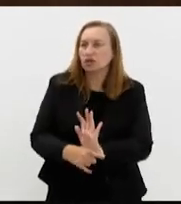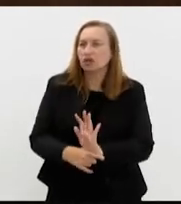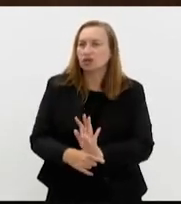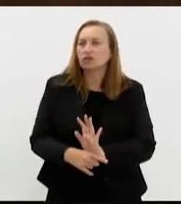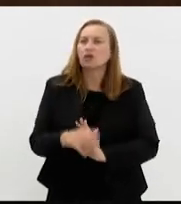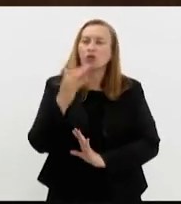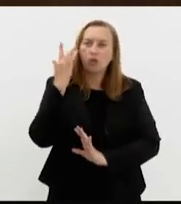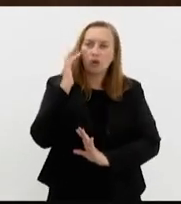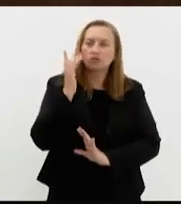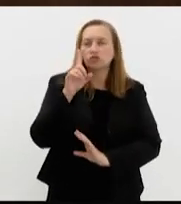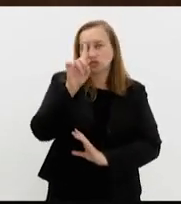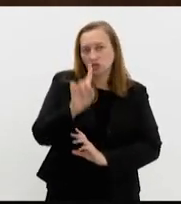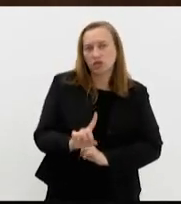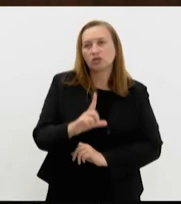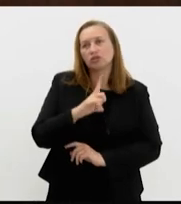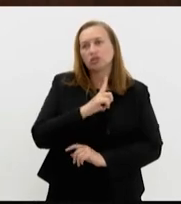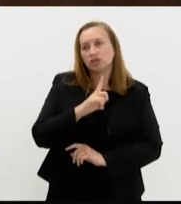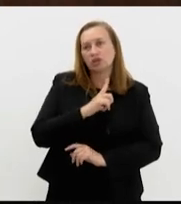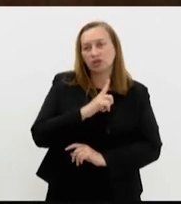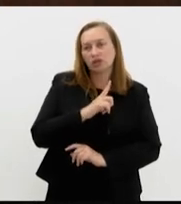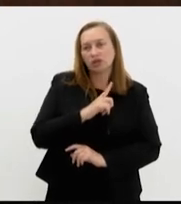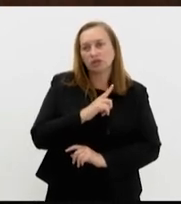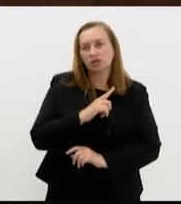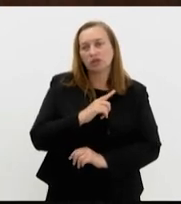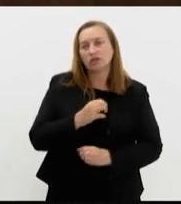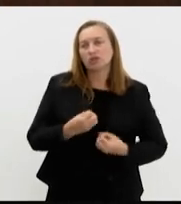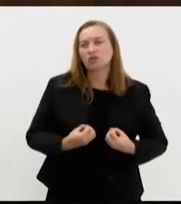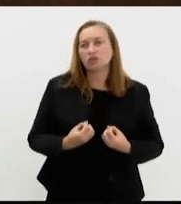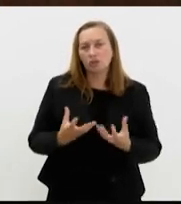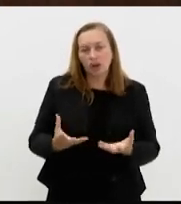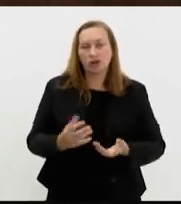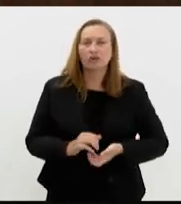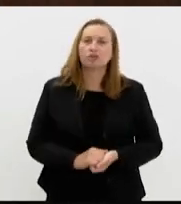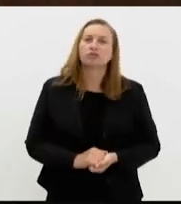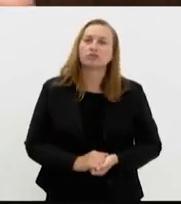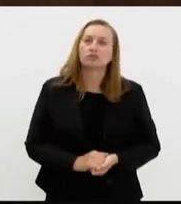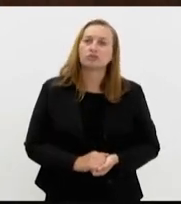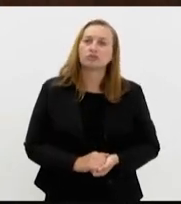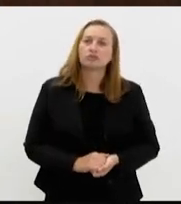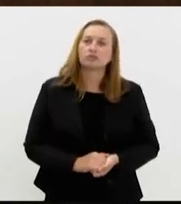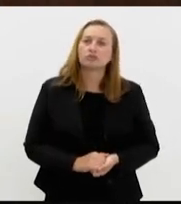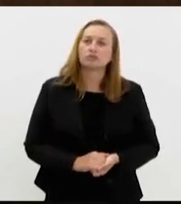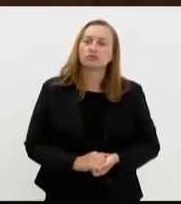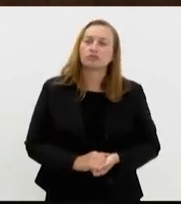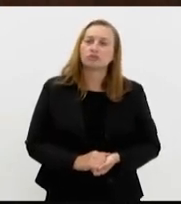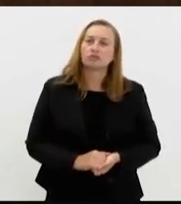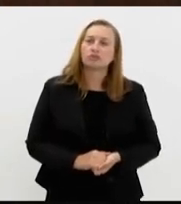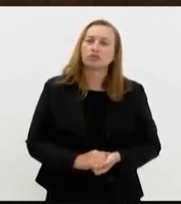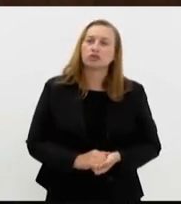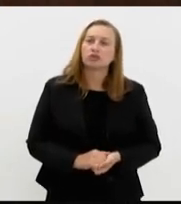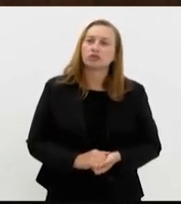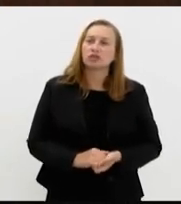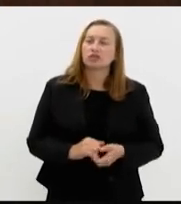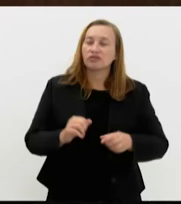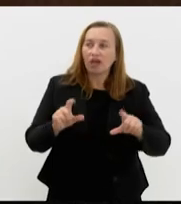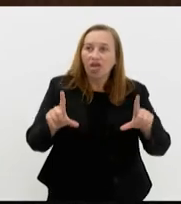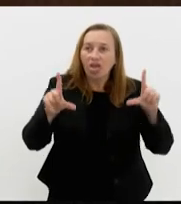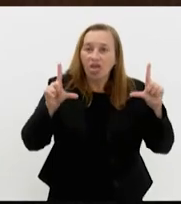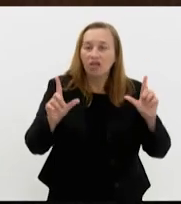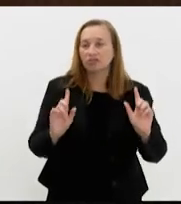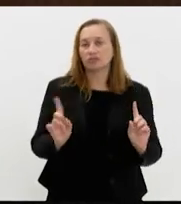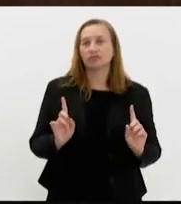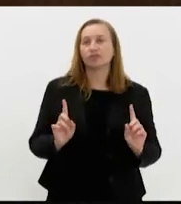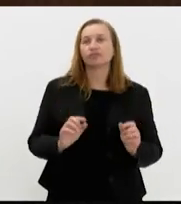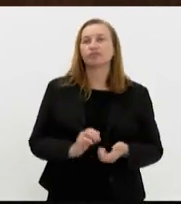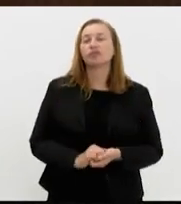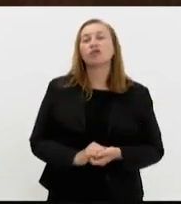eu acho que tem o direito de fazer uma doação. sem contrapartida, sem fazer a propaganda. Então, eu acho